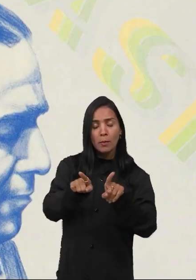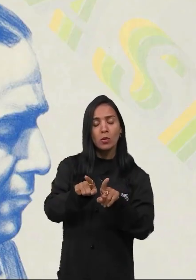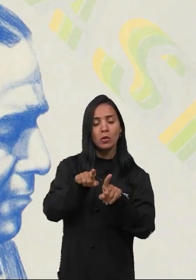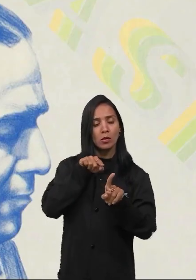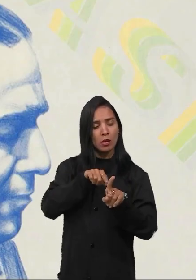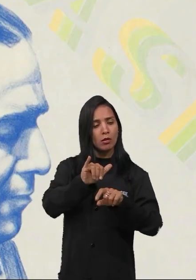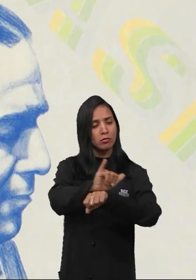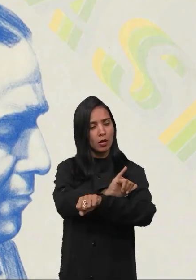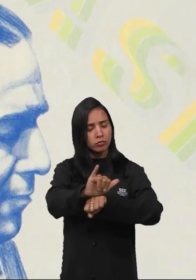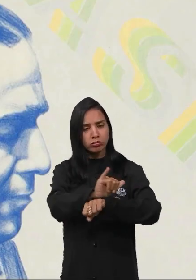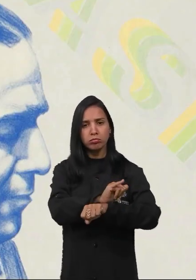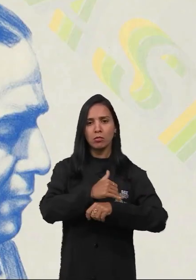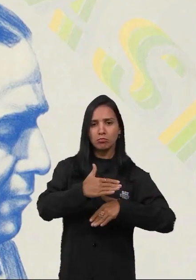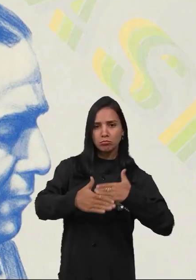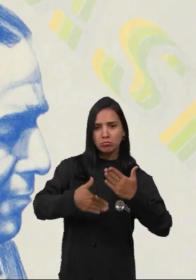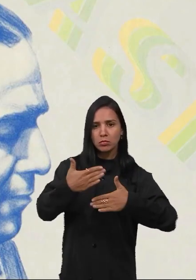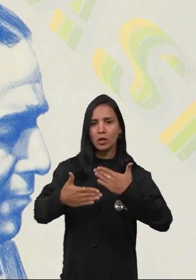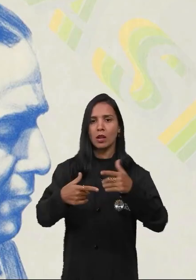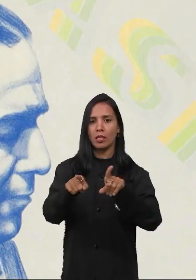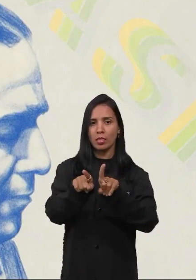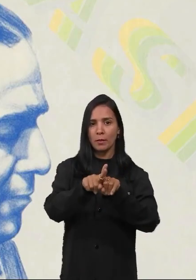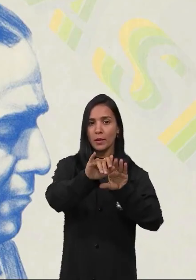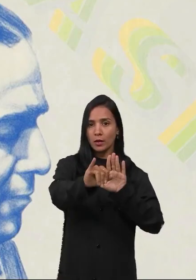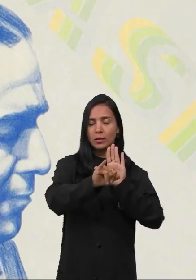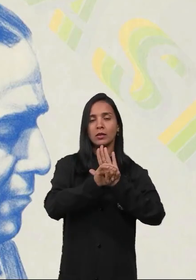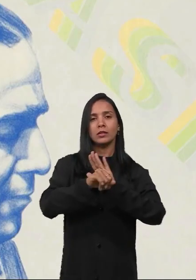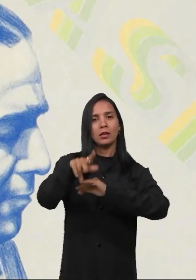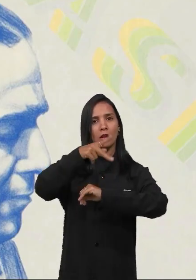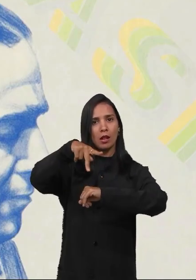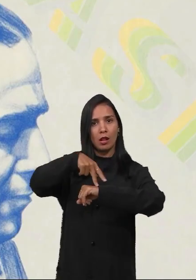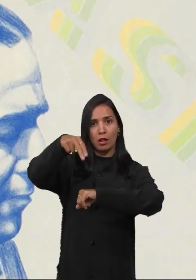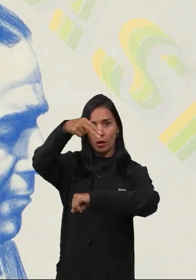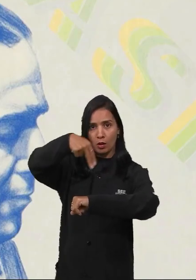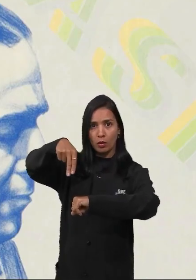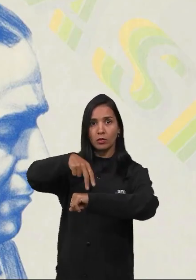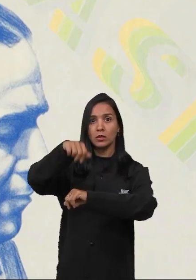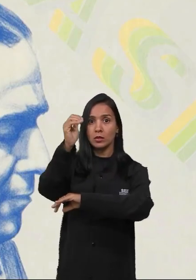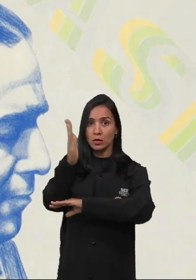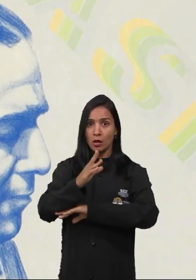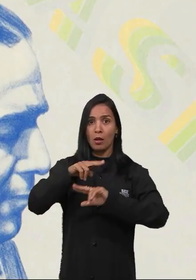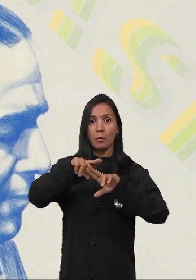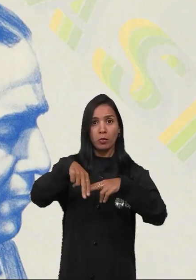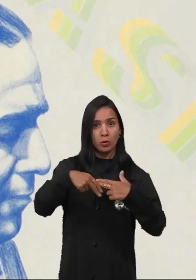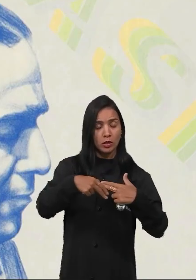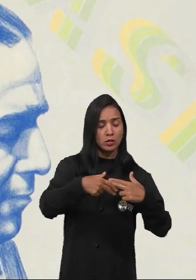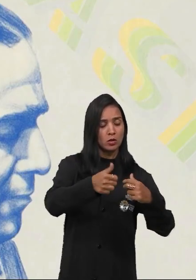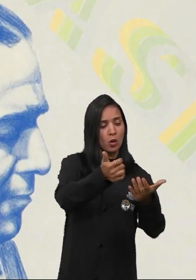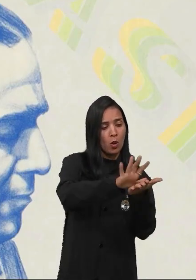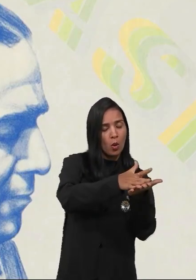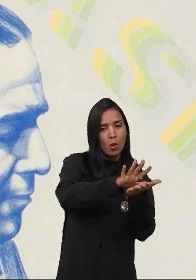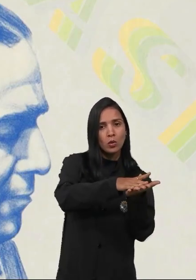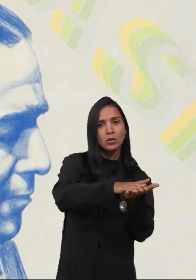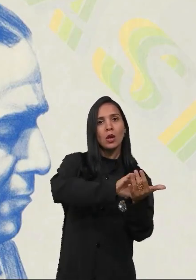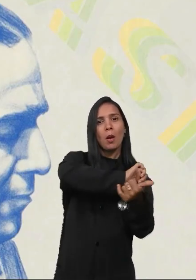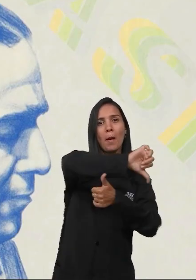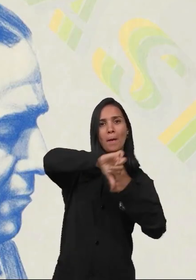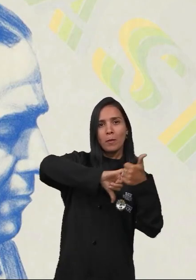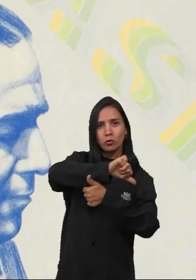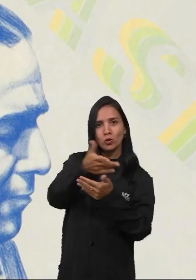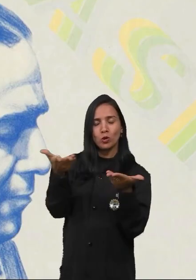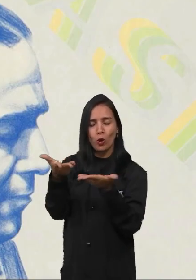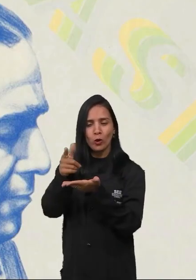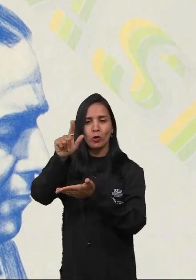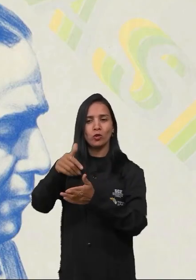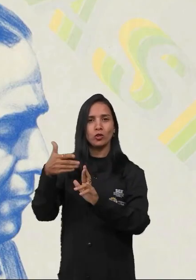uma identidade nacional. E o samba passou de marginalizado a símbolo do Brasil. A música Aquarela